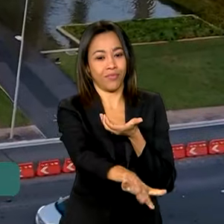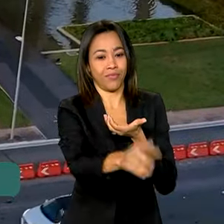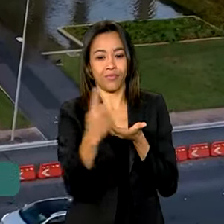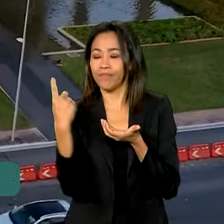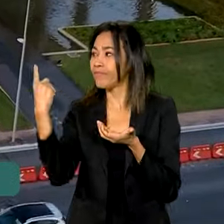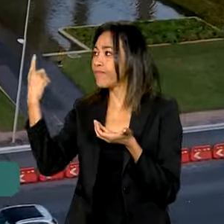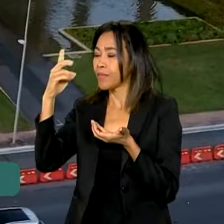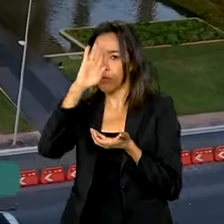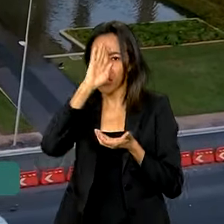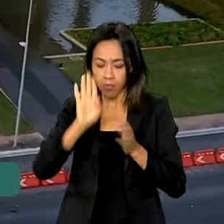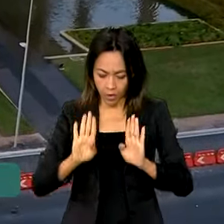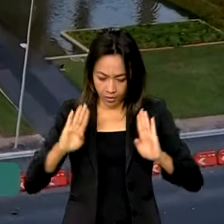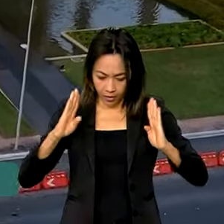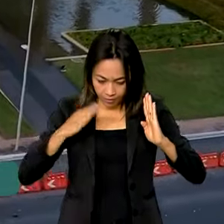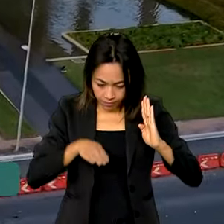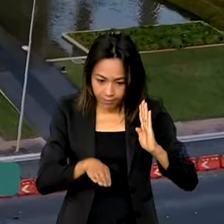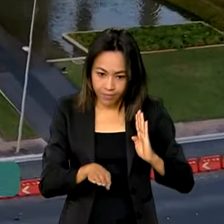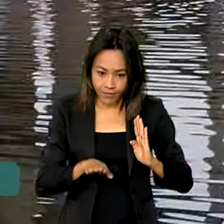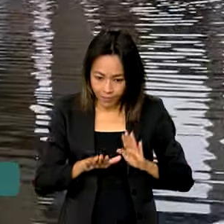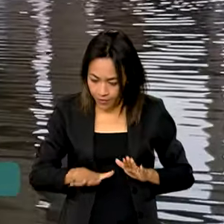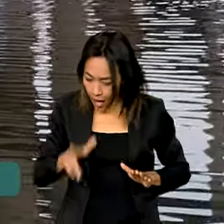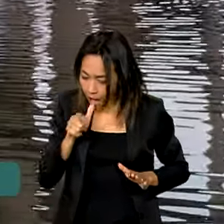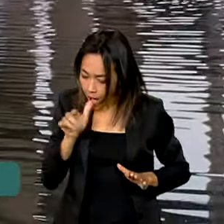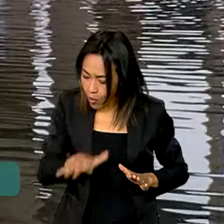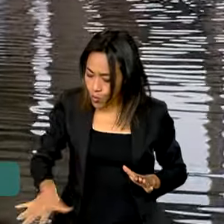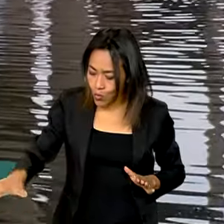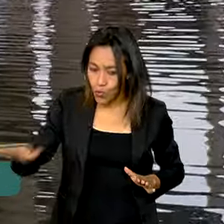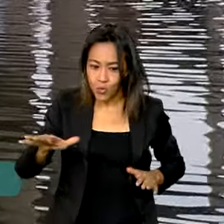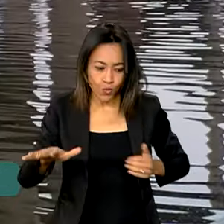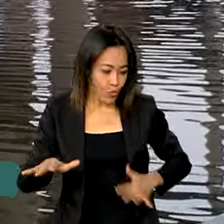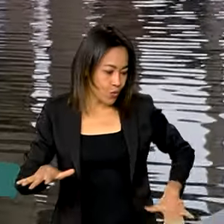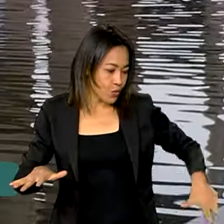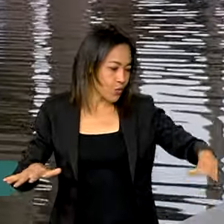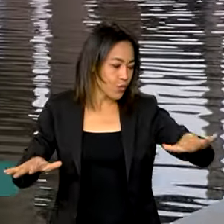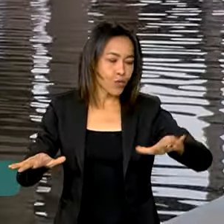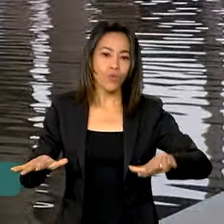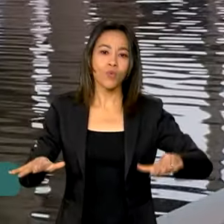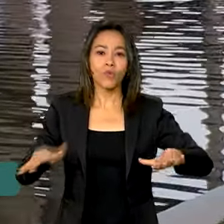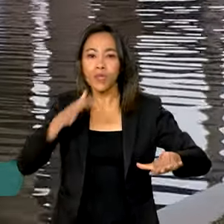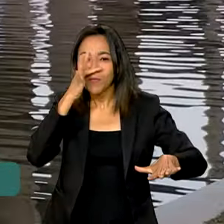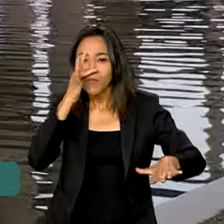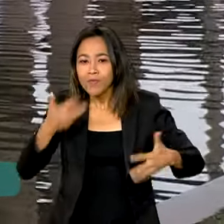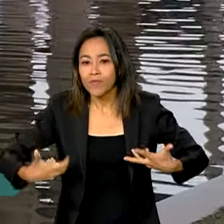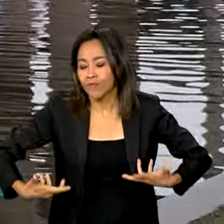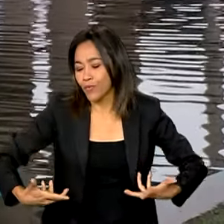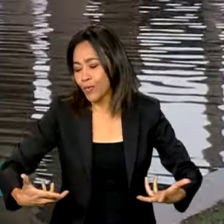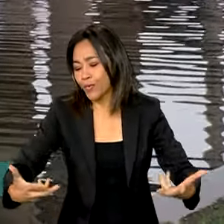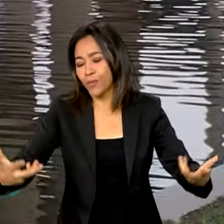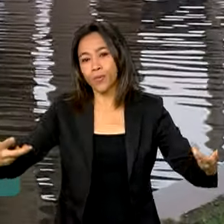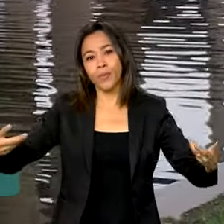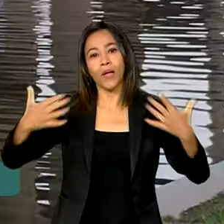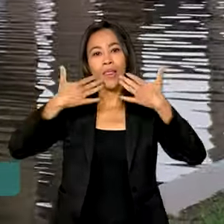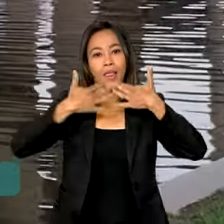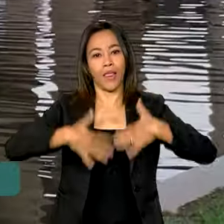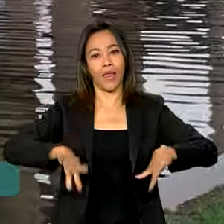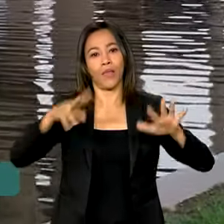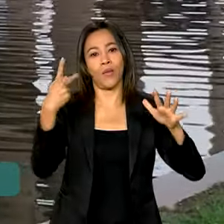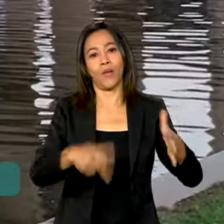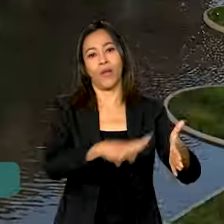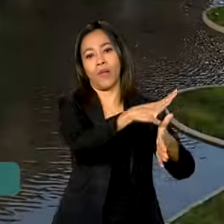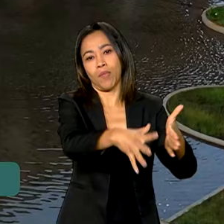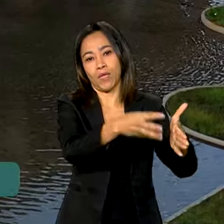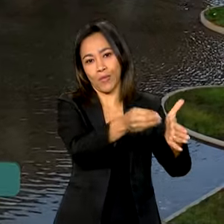entrada principal, o espelho d'água conta com um jardim construído com plantas tropicais da